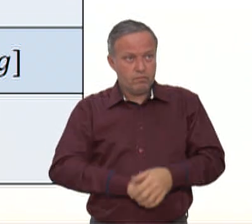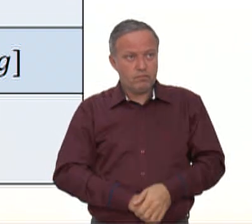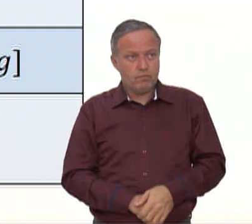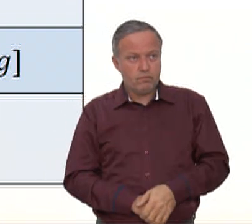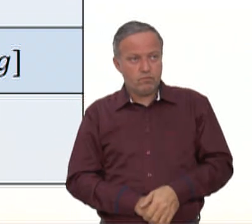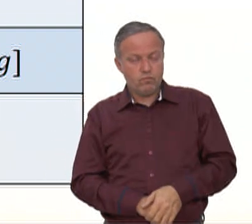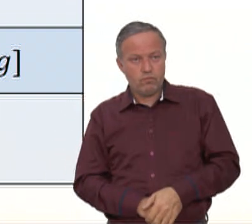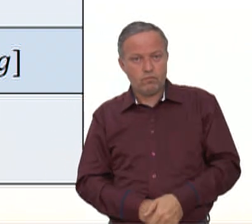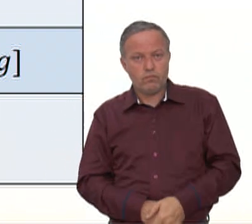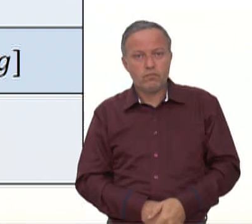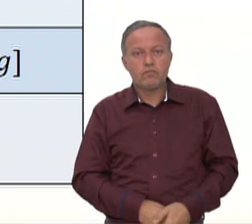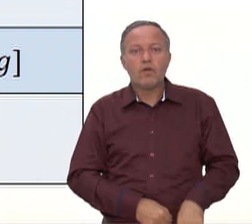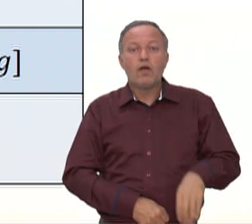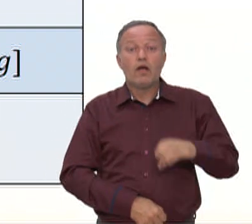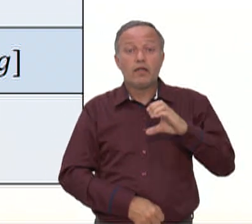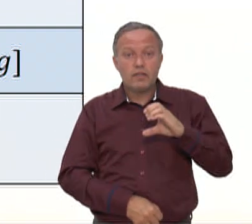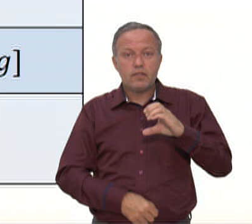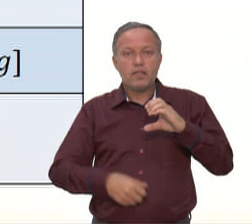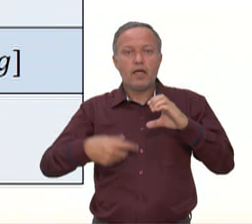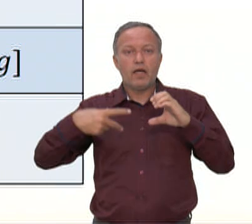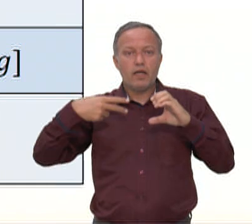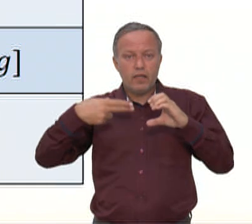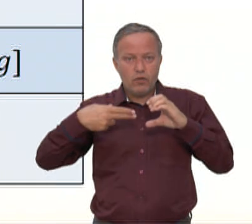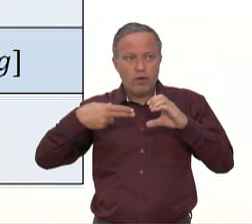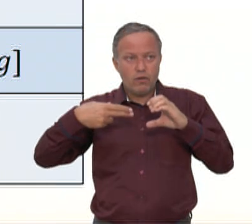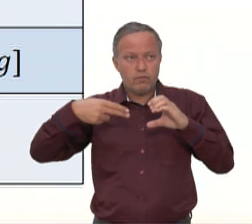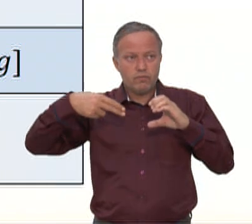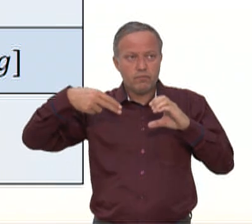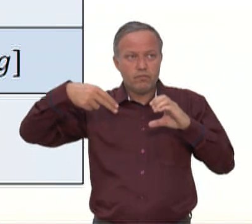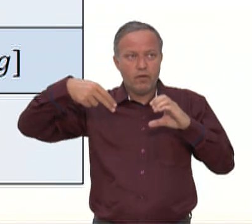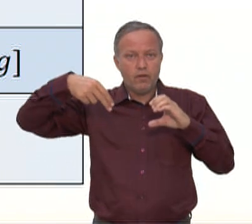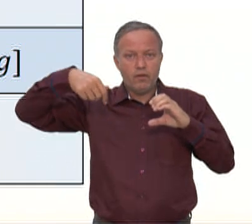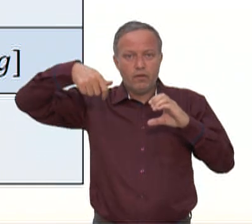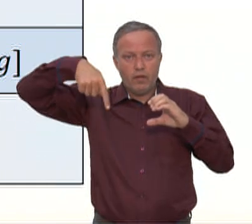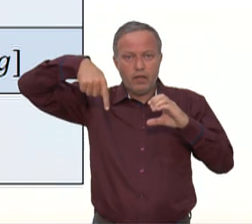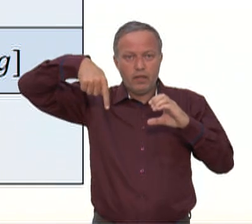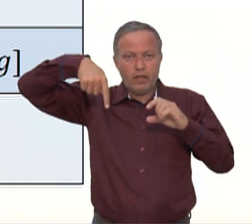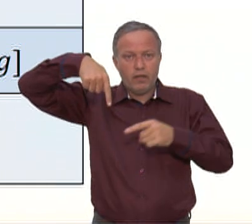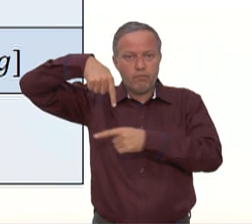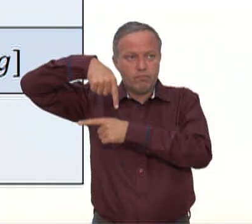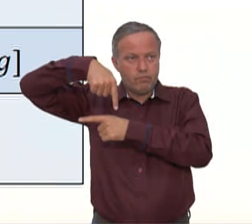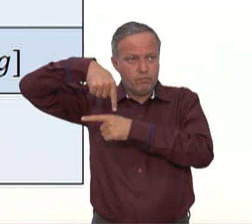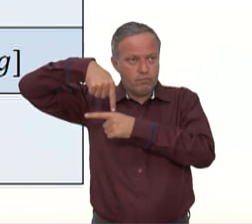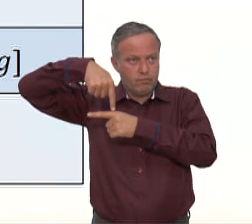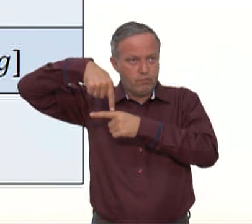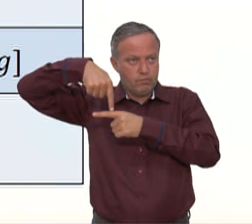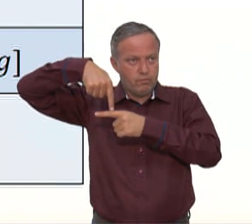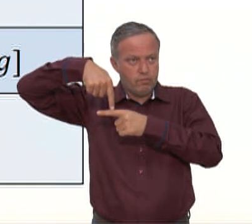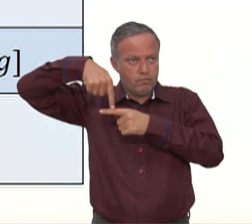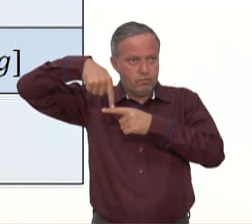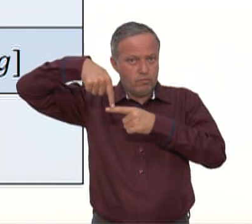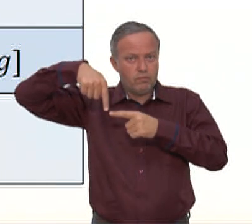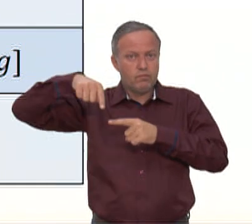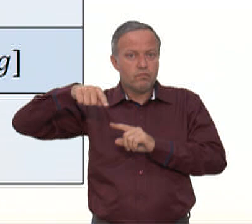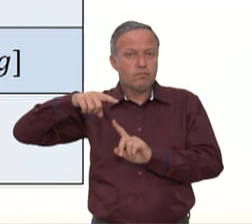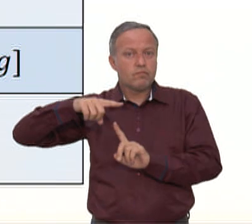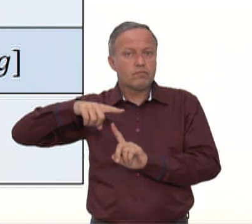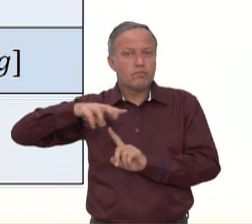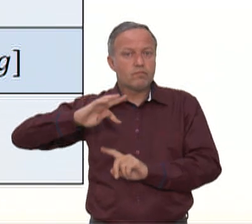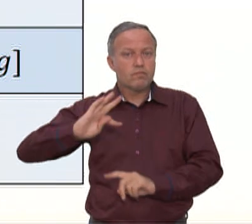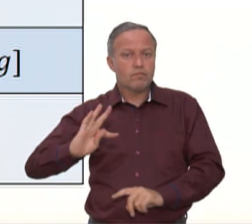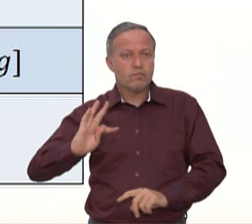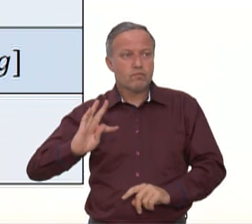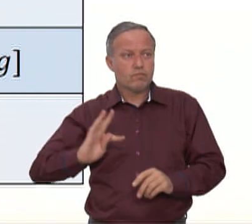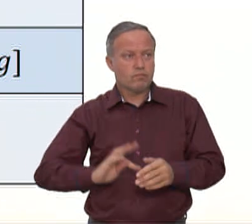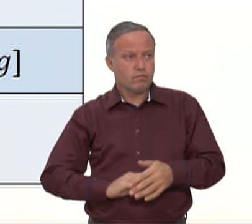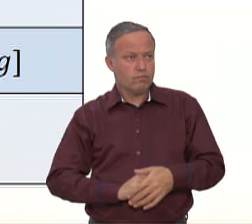C igual a Q divididos pela massa e pela variação da temperatura, certo? Temos aqui